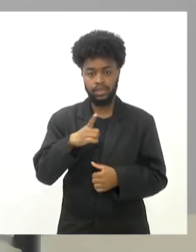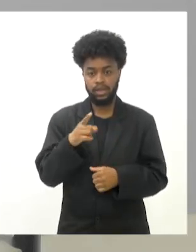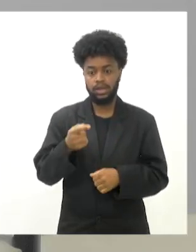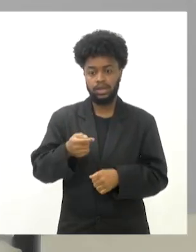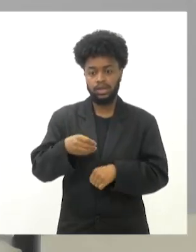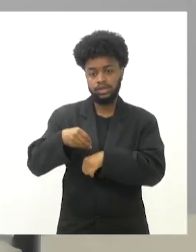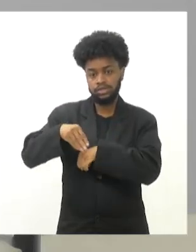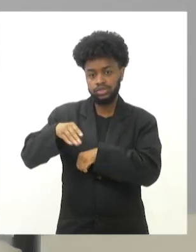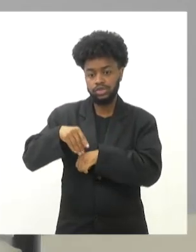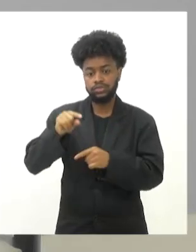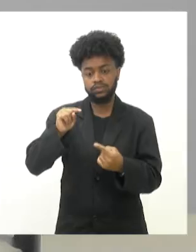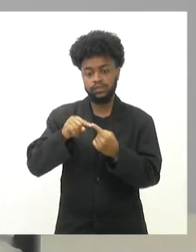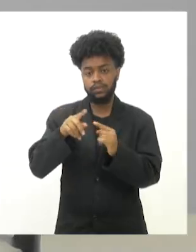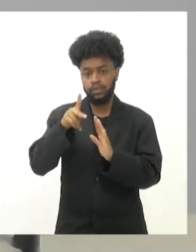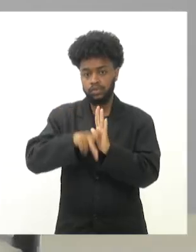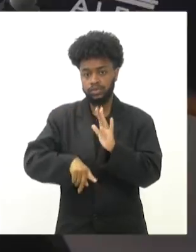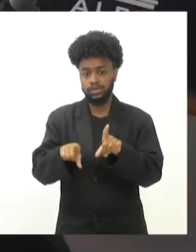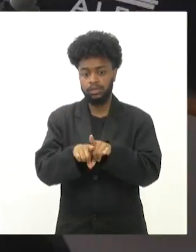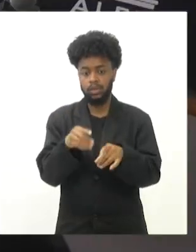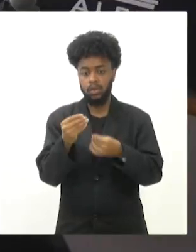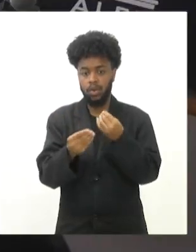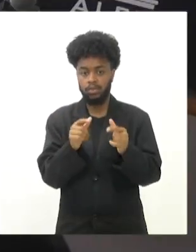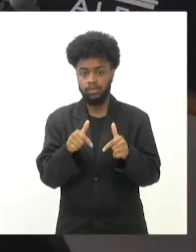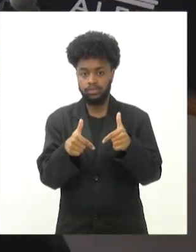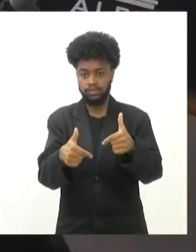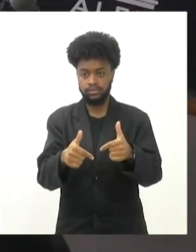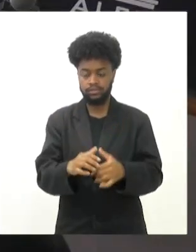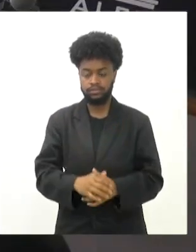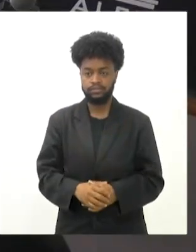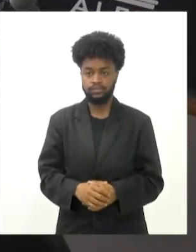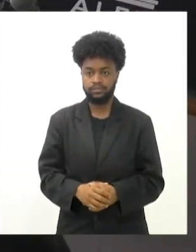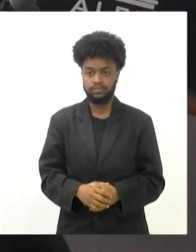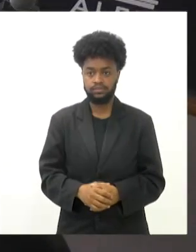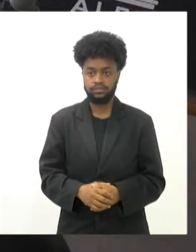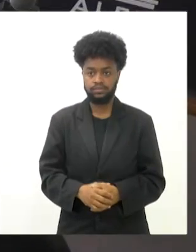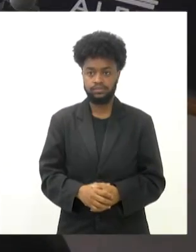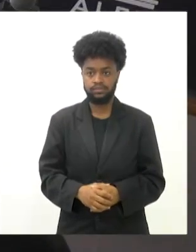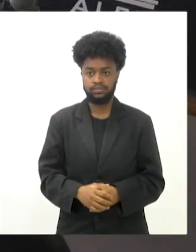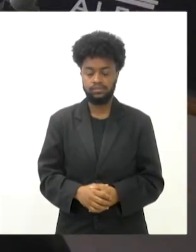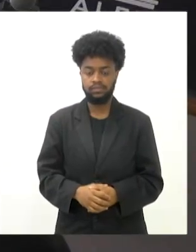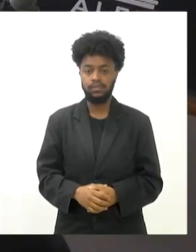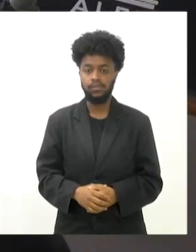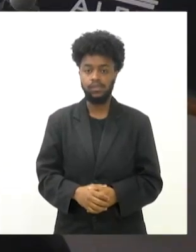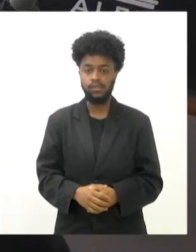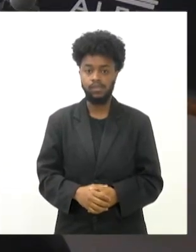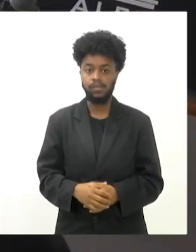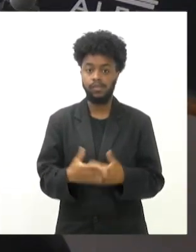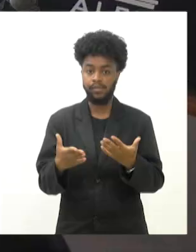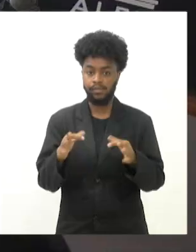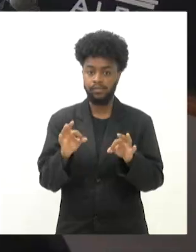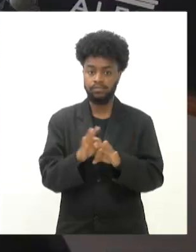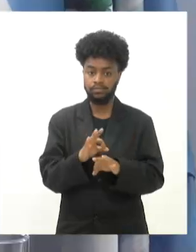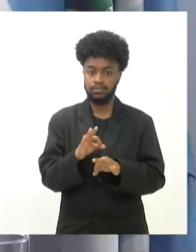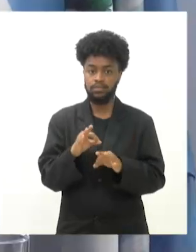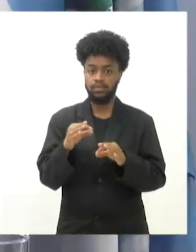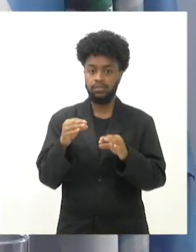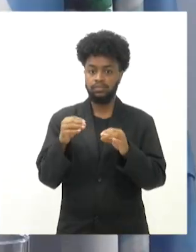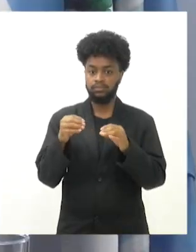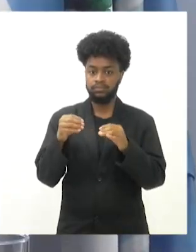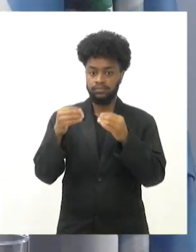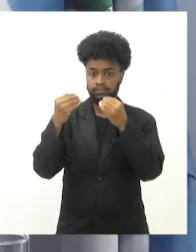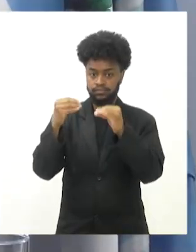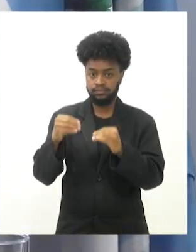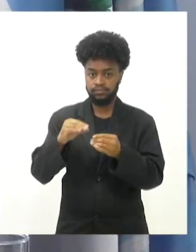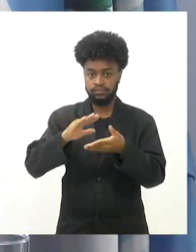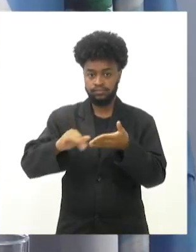indicação do projeto e da execução. Então, colocados aqui as quebras de sigilo e também